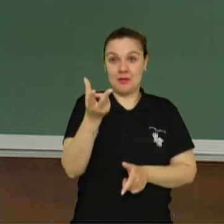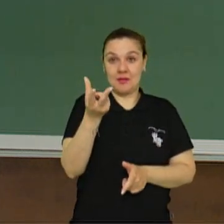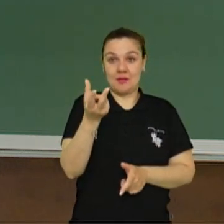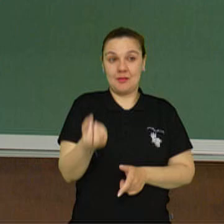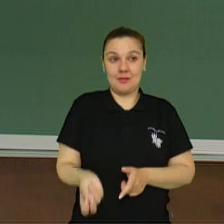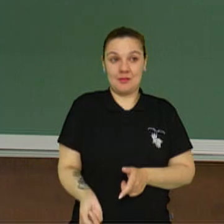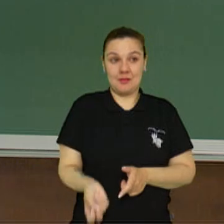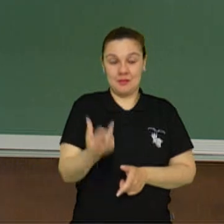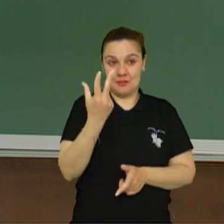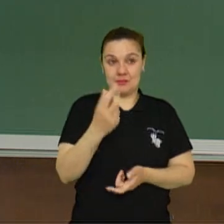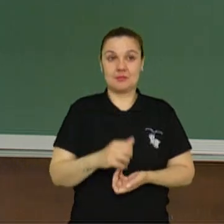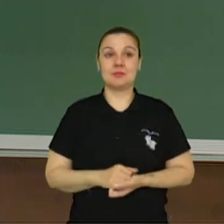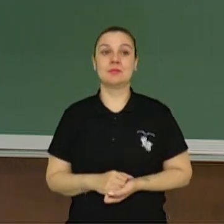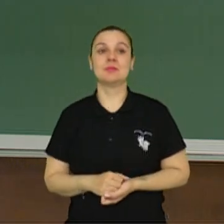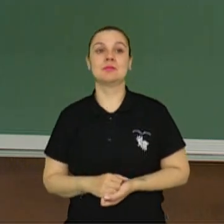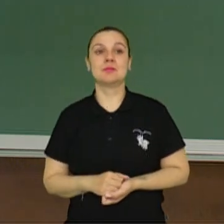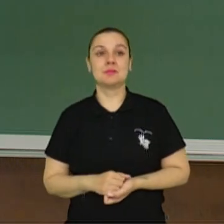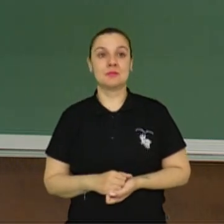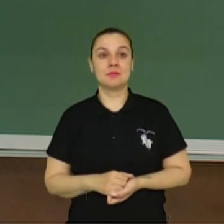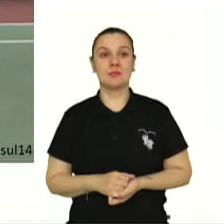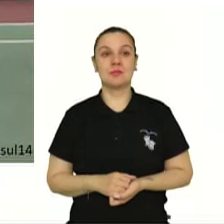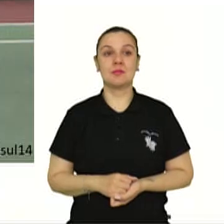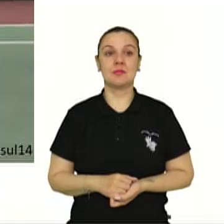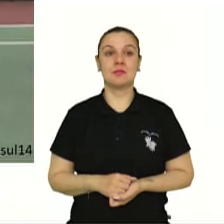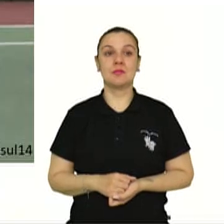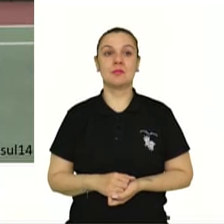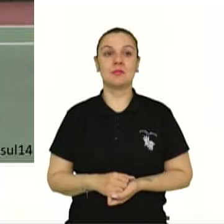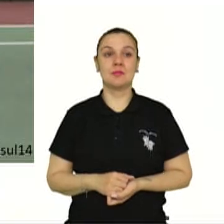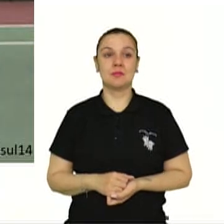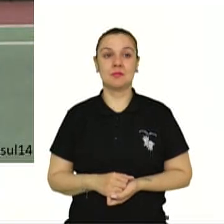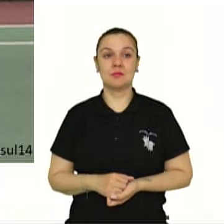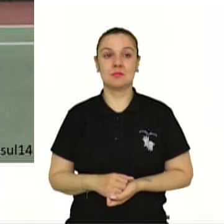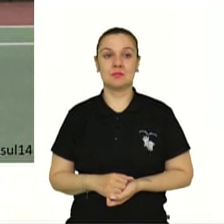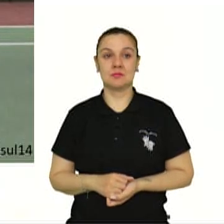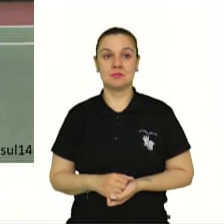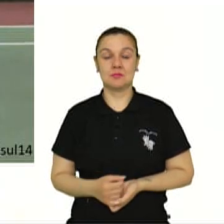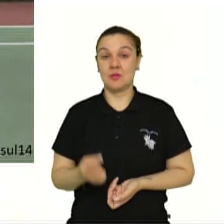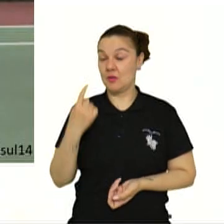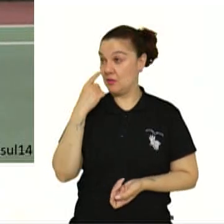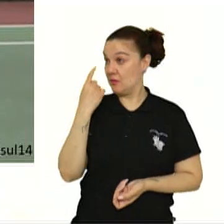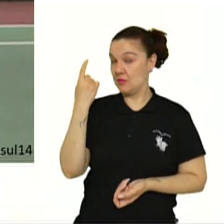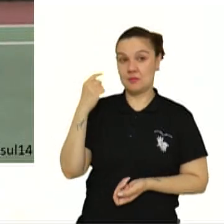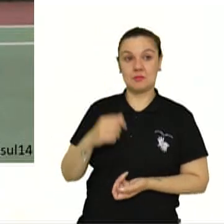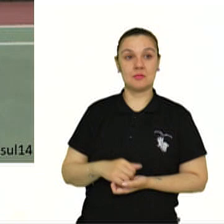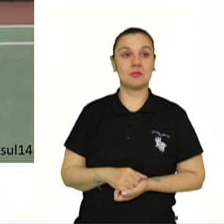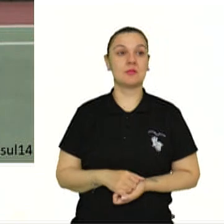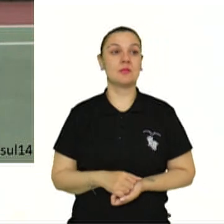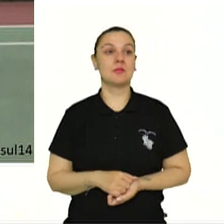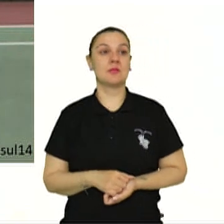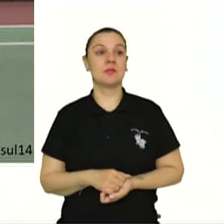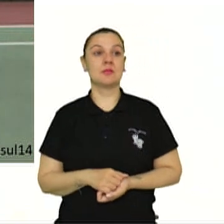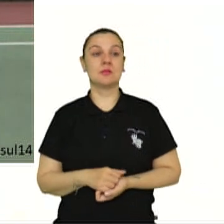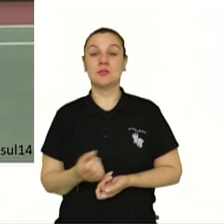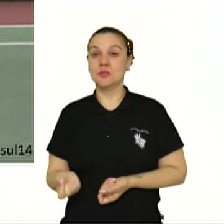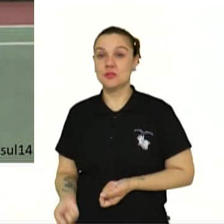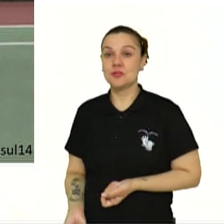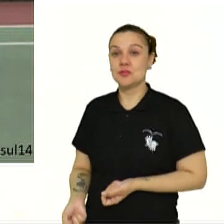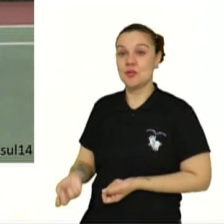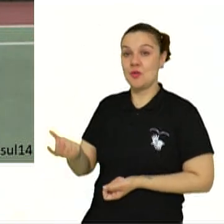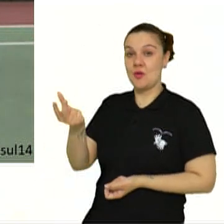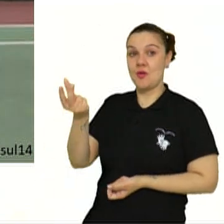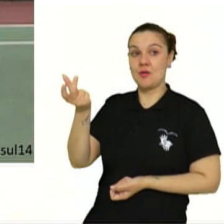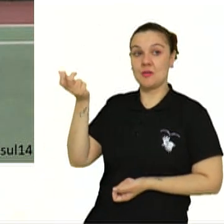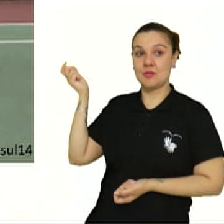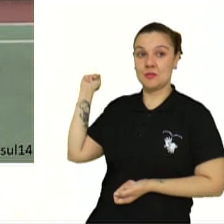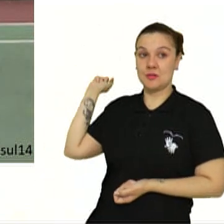essa bolinha para cima. Então aqui tá, ó, o gif dele fazendo, ó. Isso é um toss, tá? Jogou para cima, armou